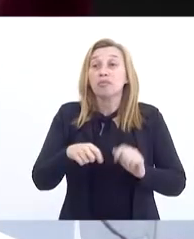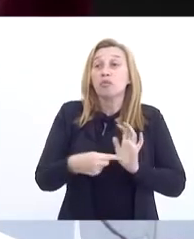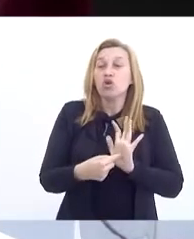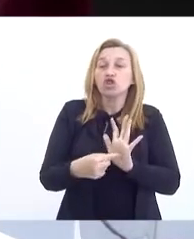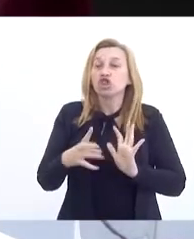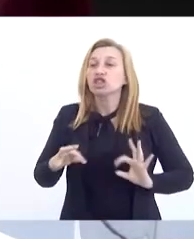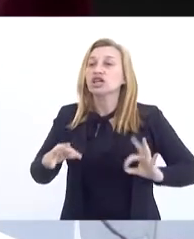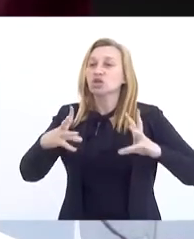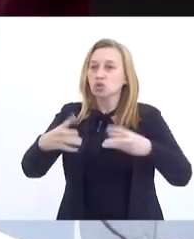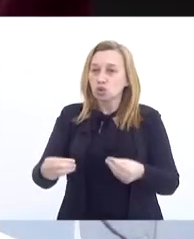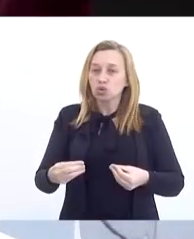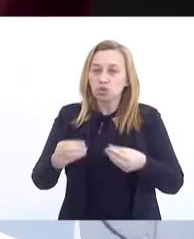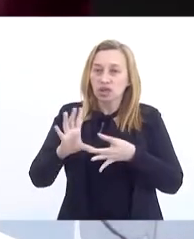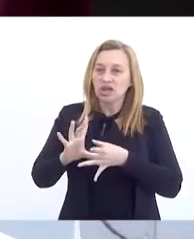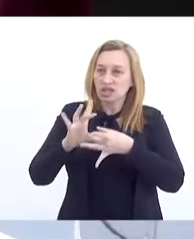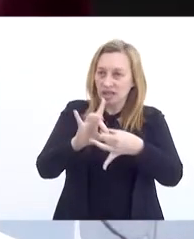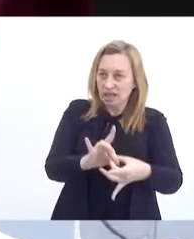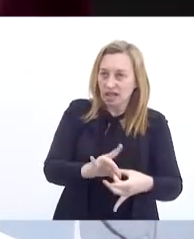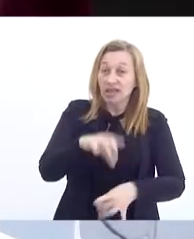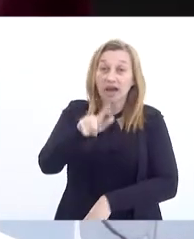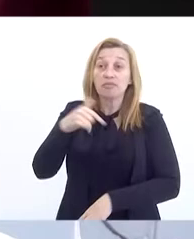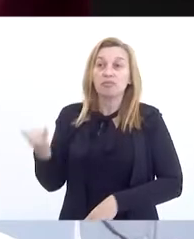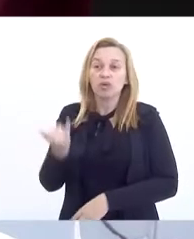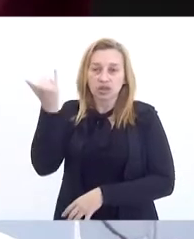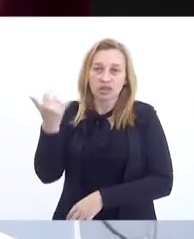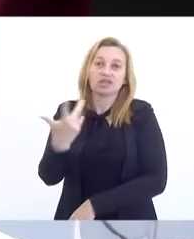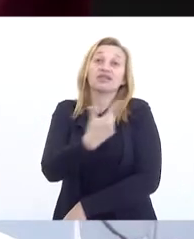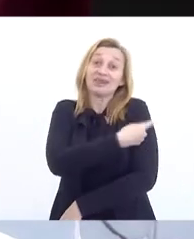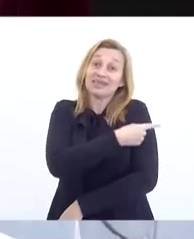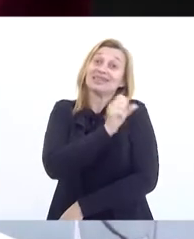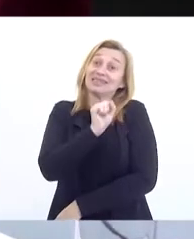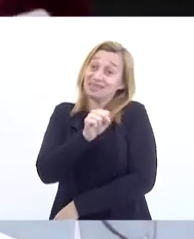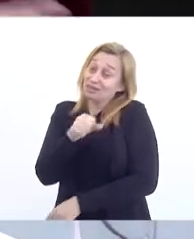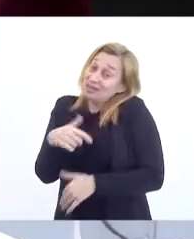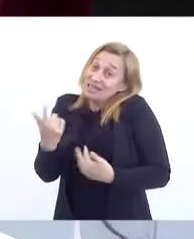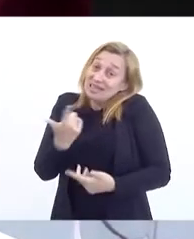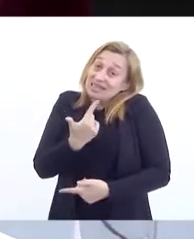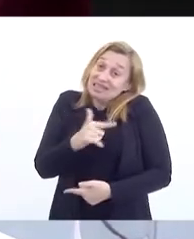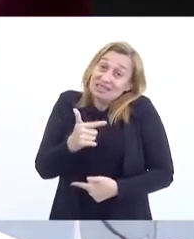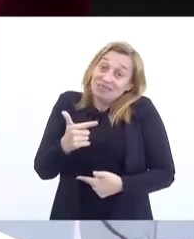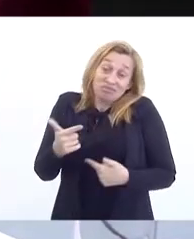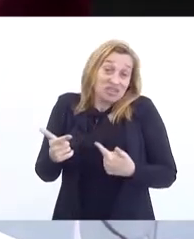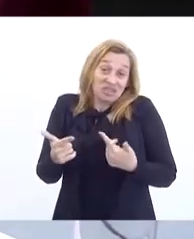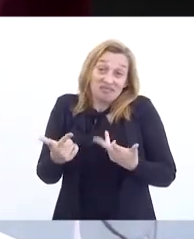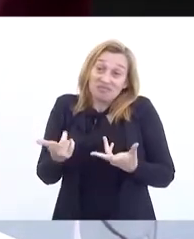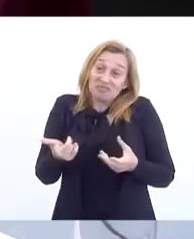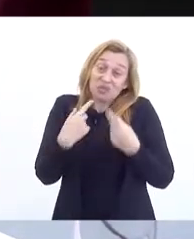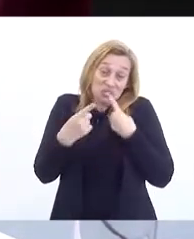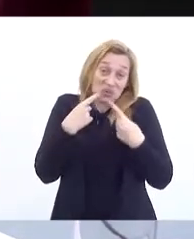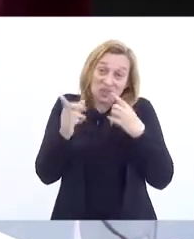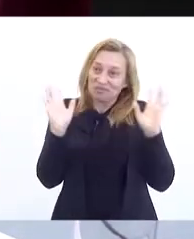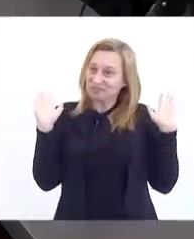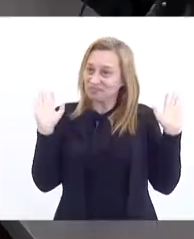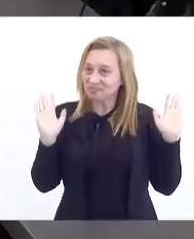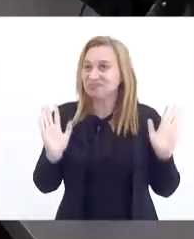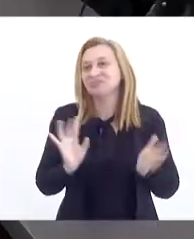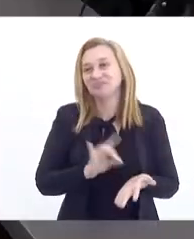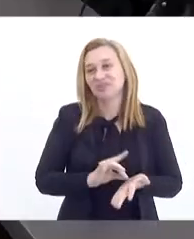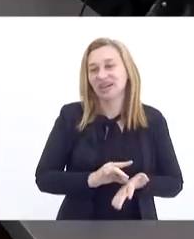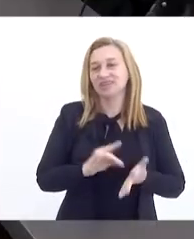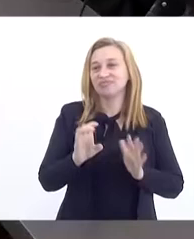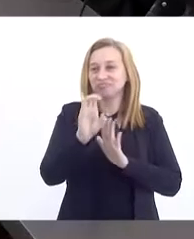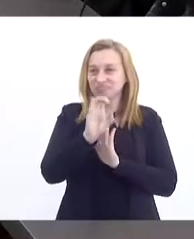todo mundo ligado que tem a importância da vacinação. Senão não tinha saído essa discussão. Tá, é verdade. Juridicidade com emenda,